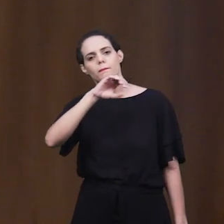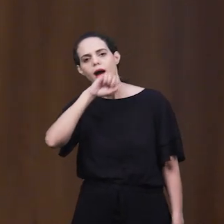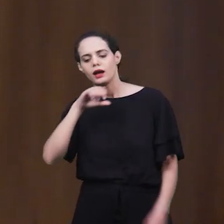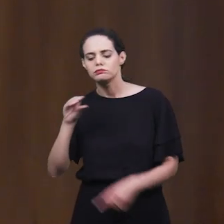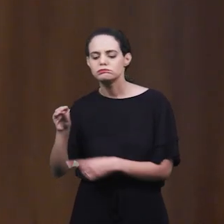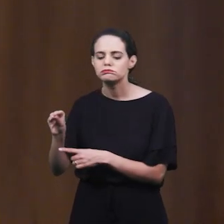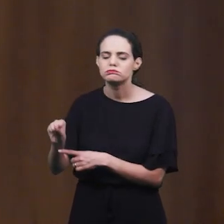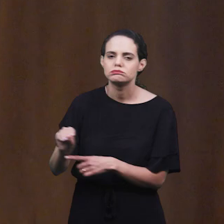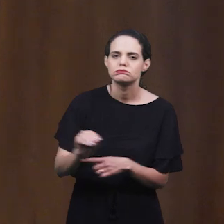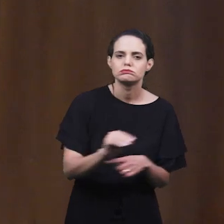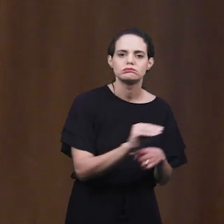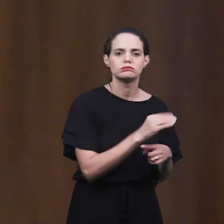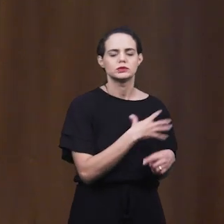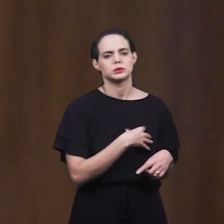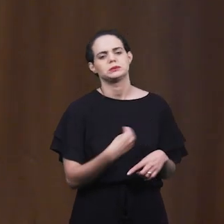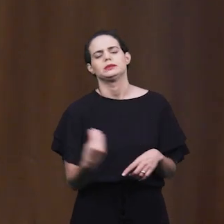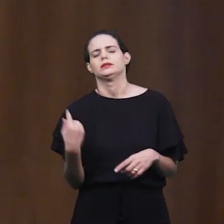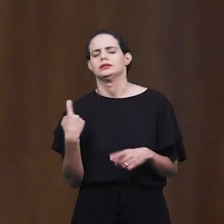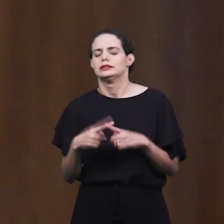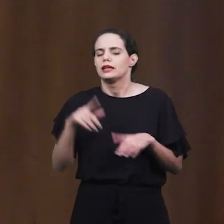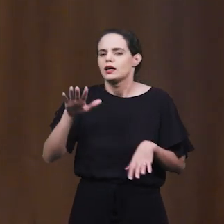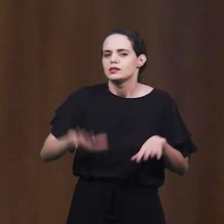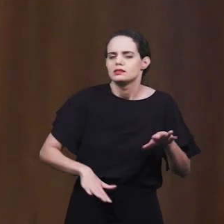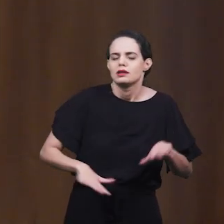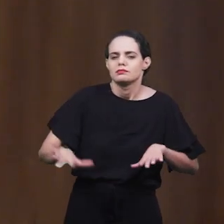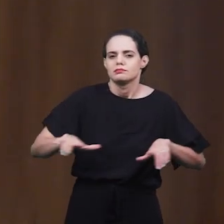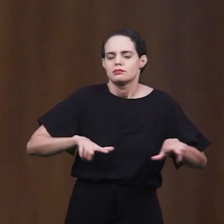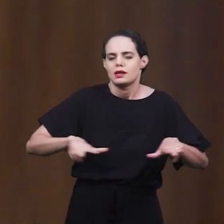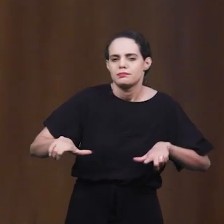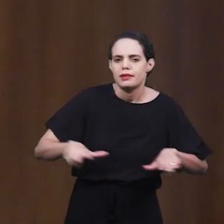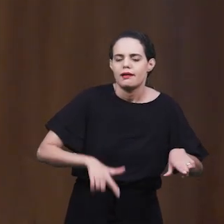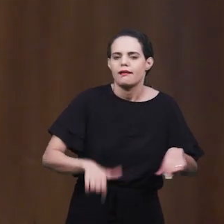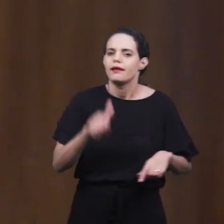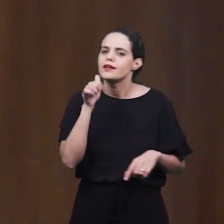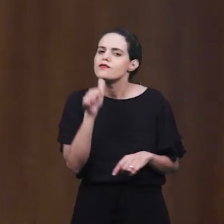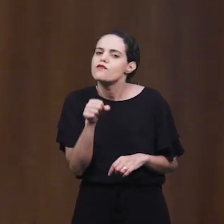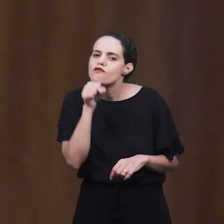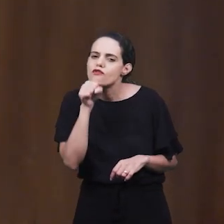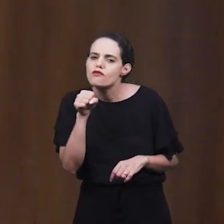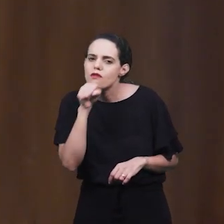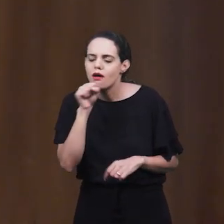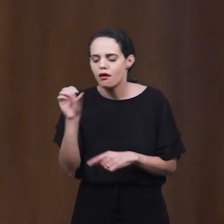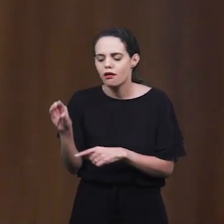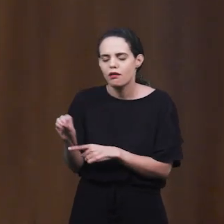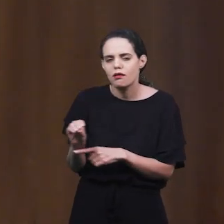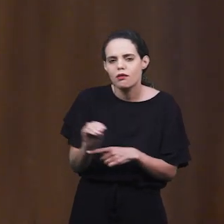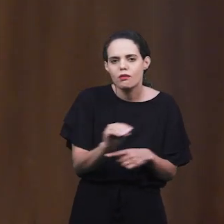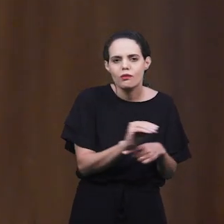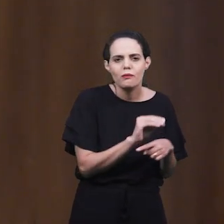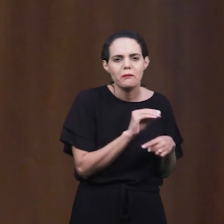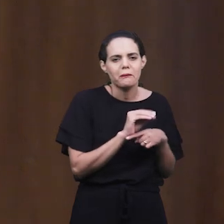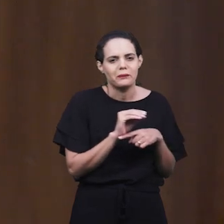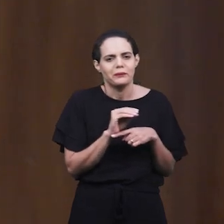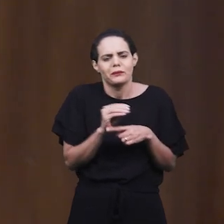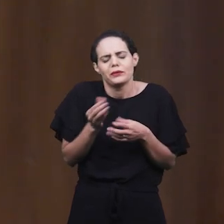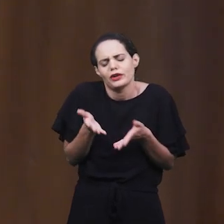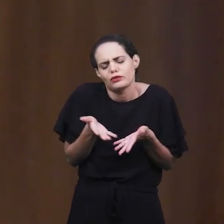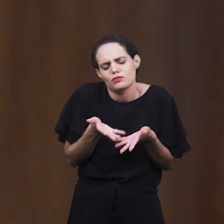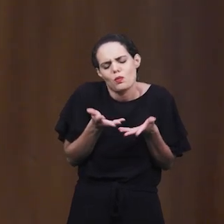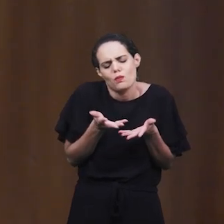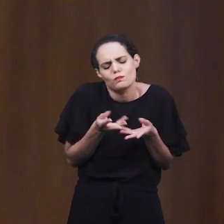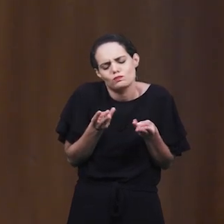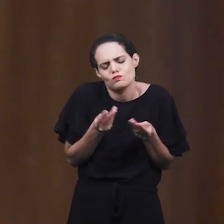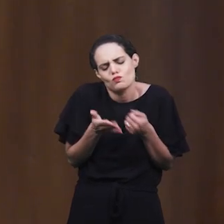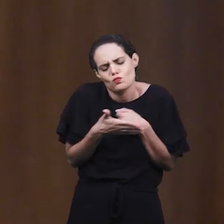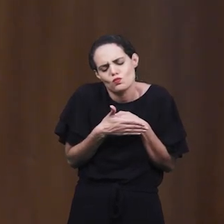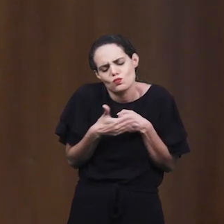filhos. Que às vezes os pais trabalham, né? Aí a avó acaba cuidando, né? E acaba mimando também, né?